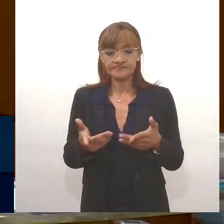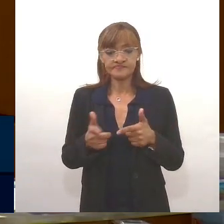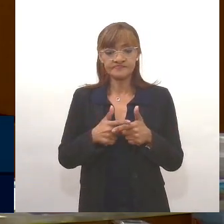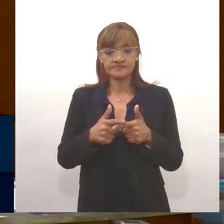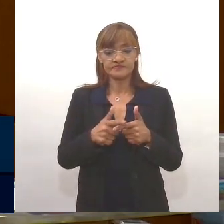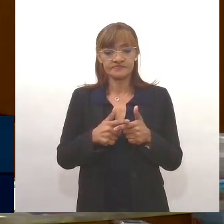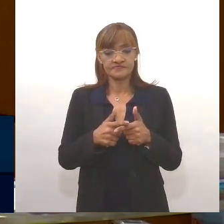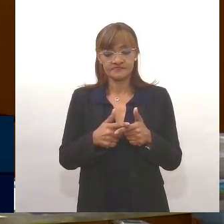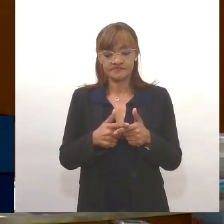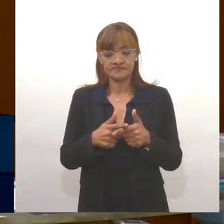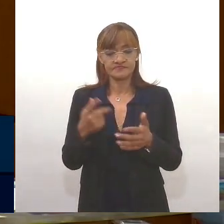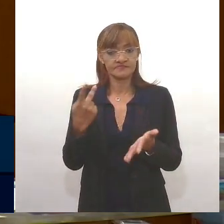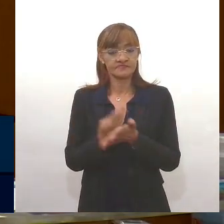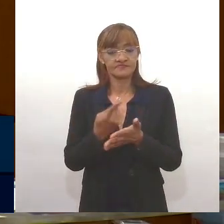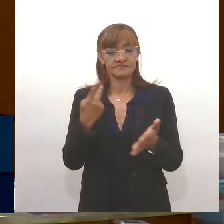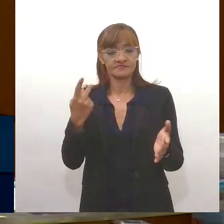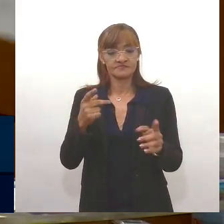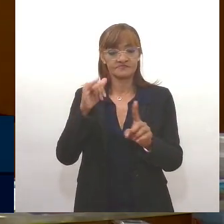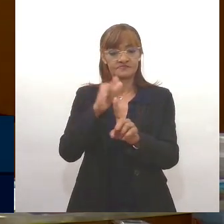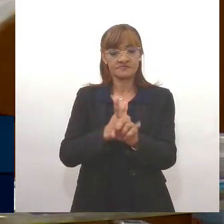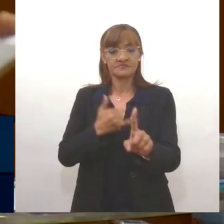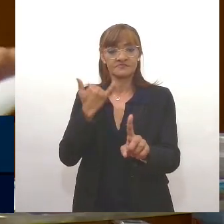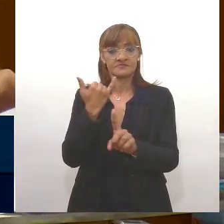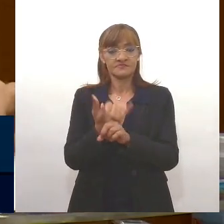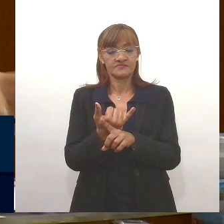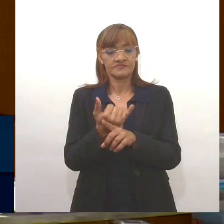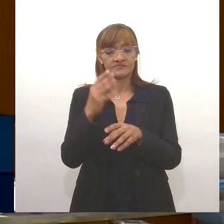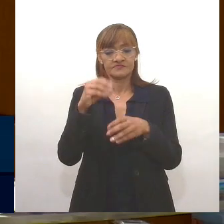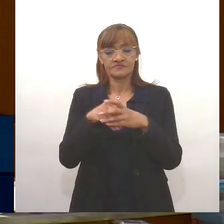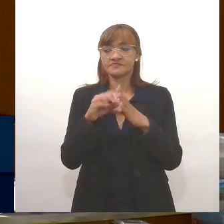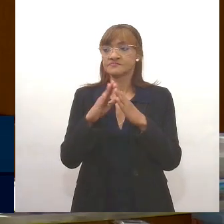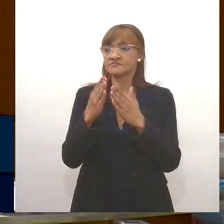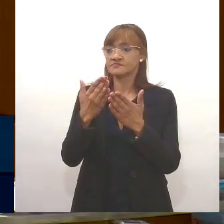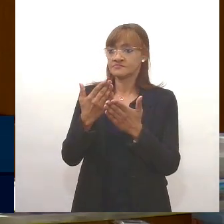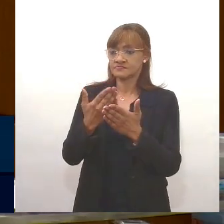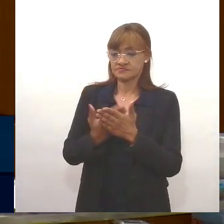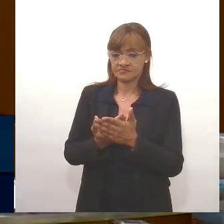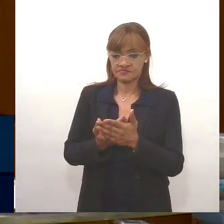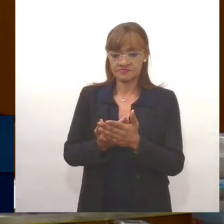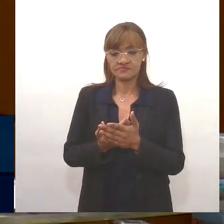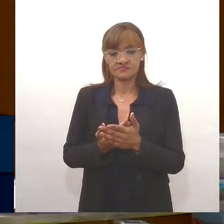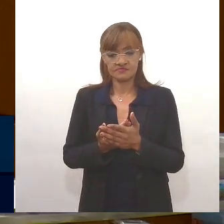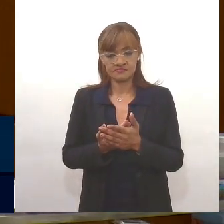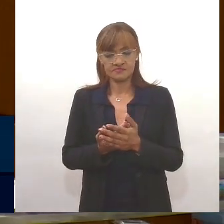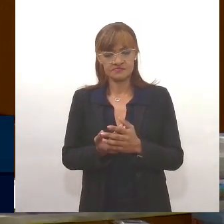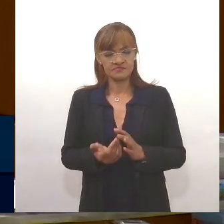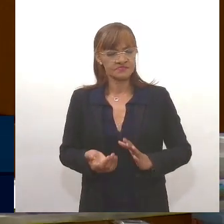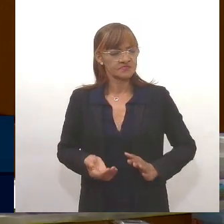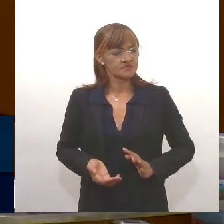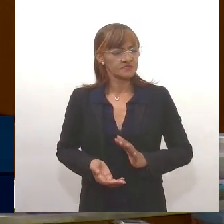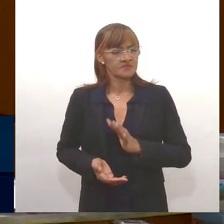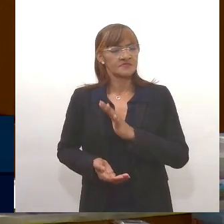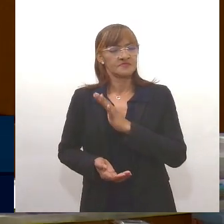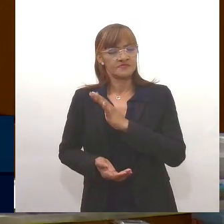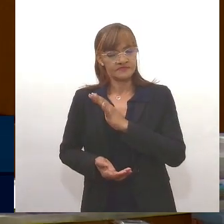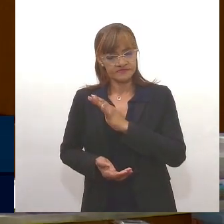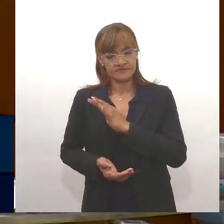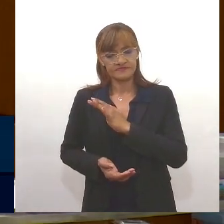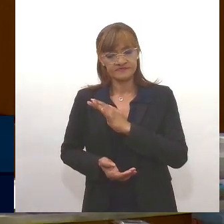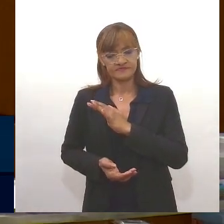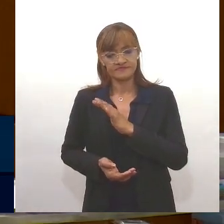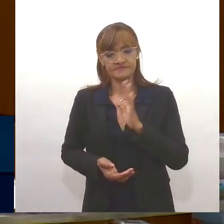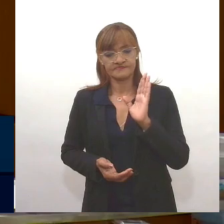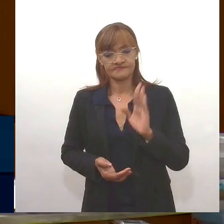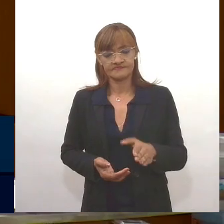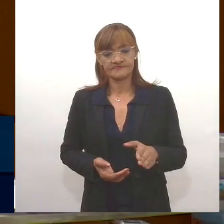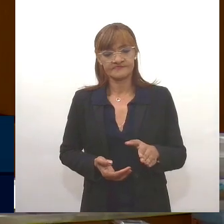bullying na escola que teve um desfecho trágico né com o suicídio do